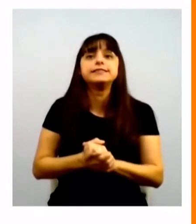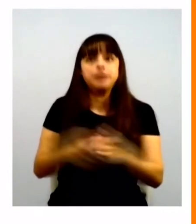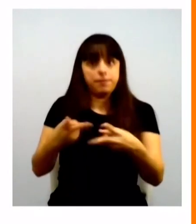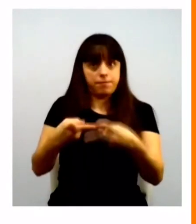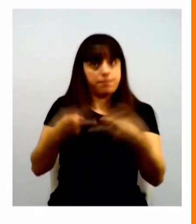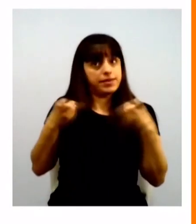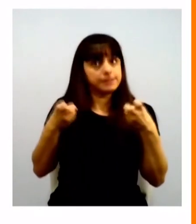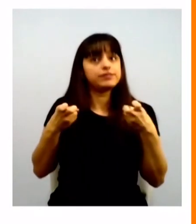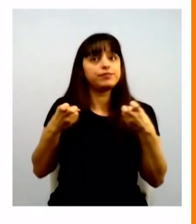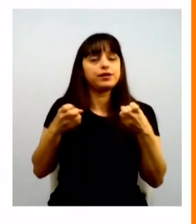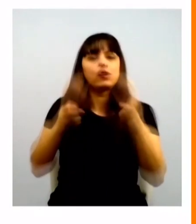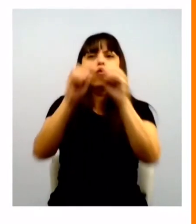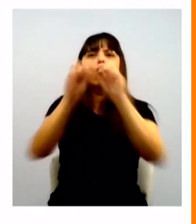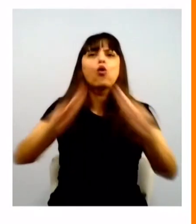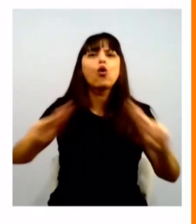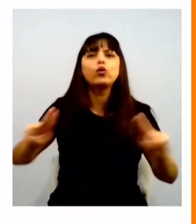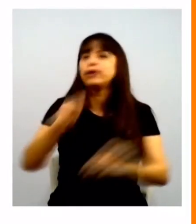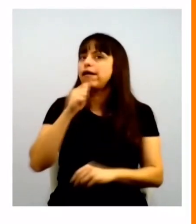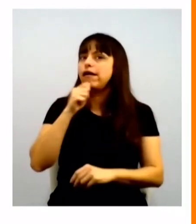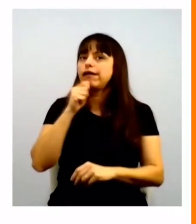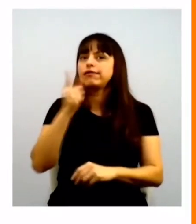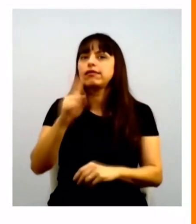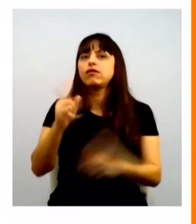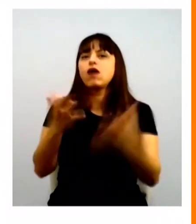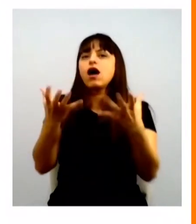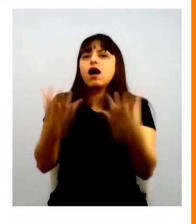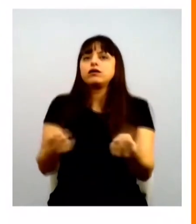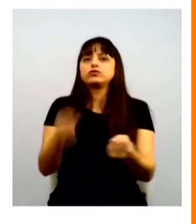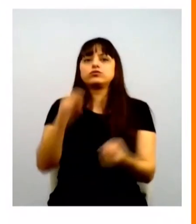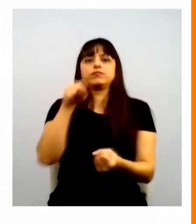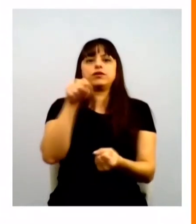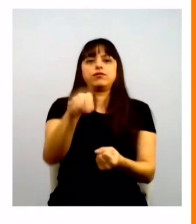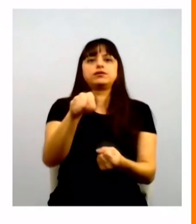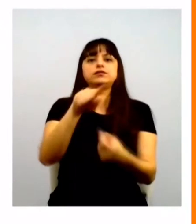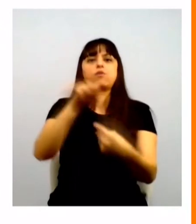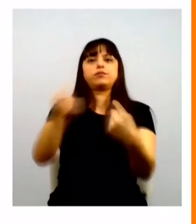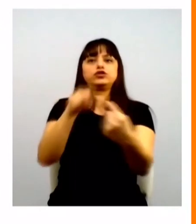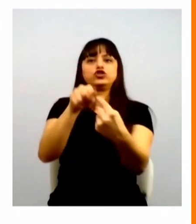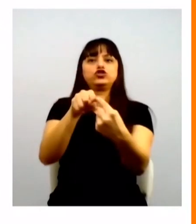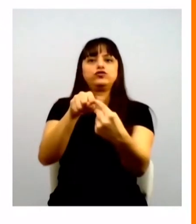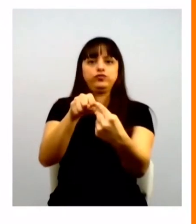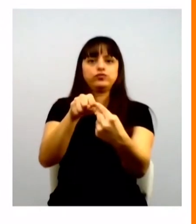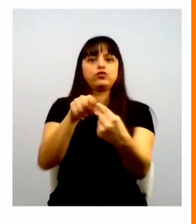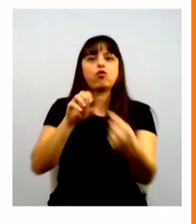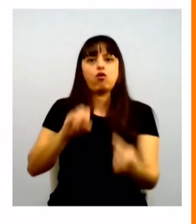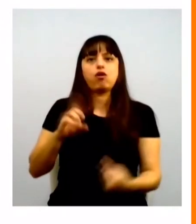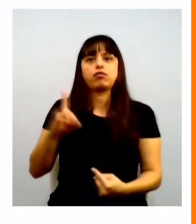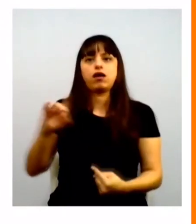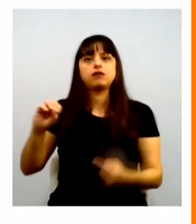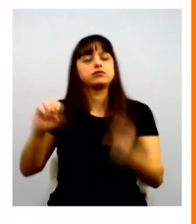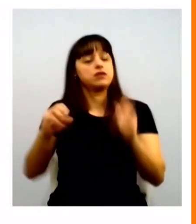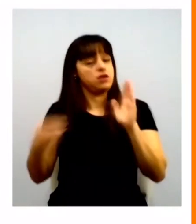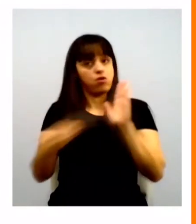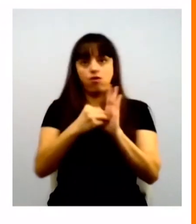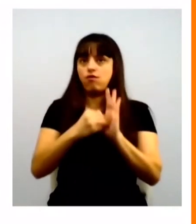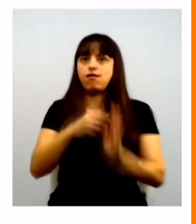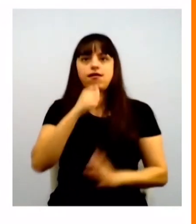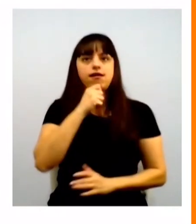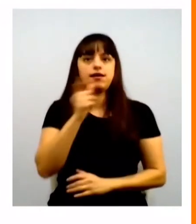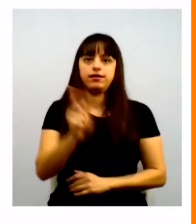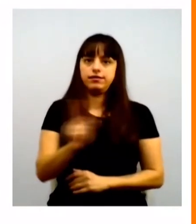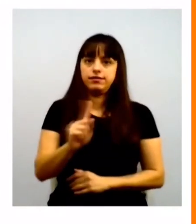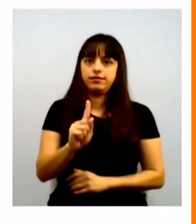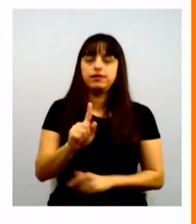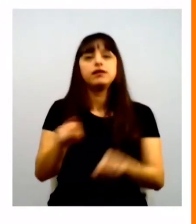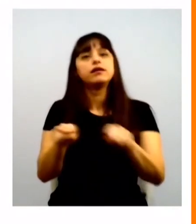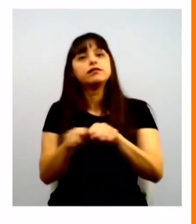assumiu este reto, se vocês vão a Unesco, que é também as Nações Unidas,